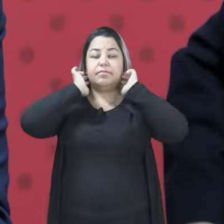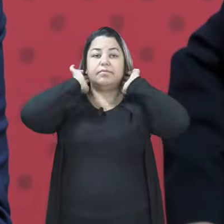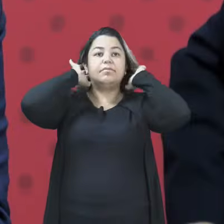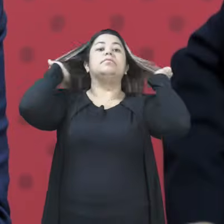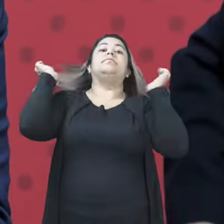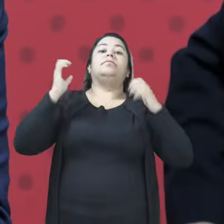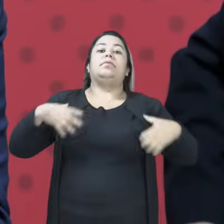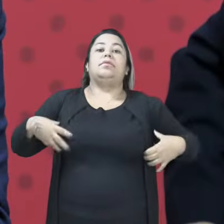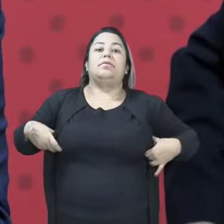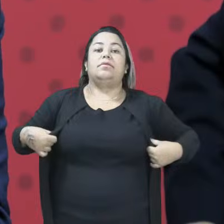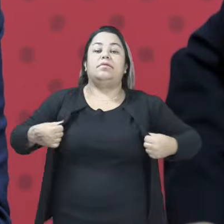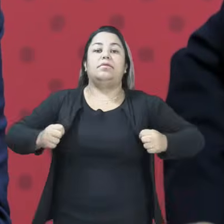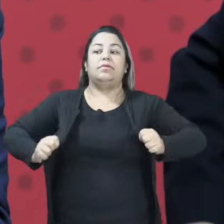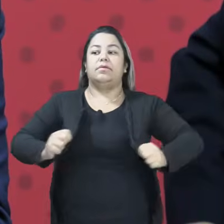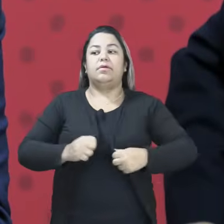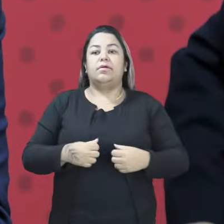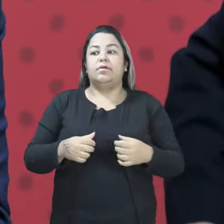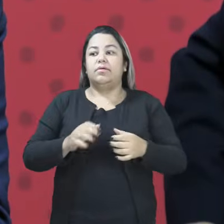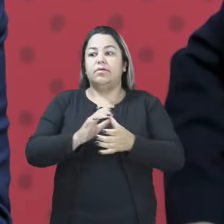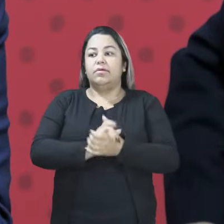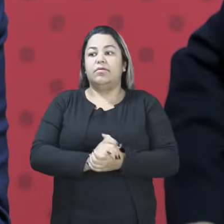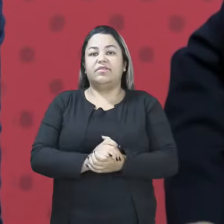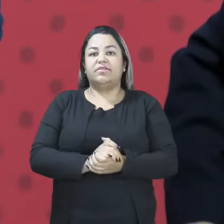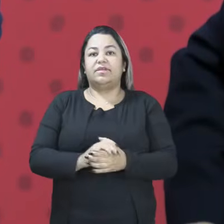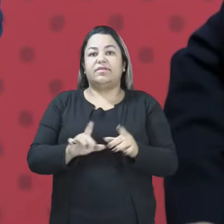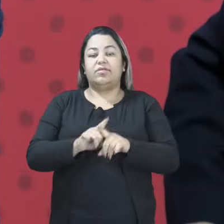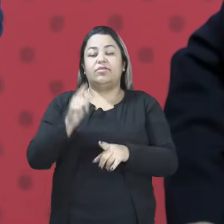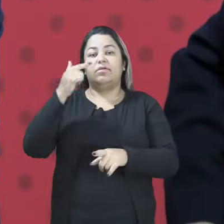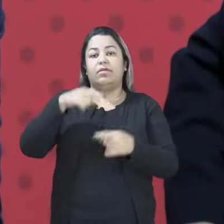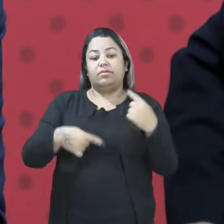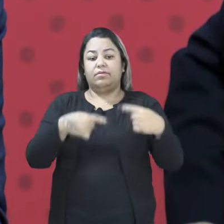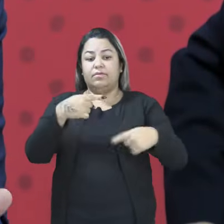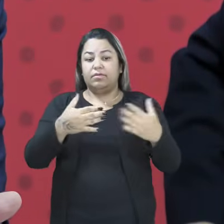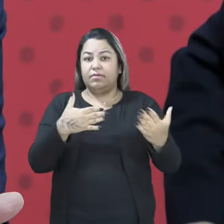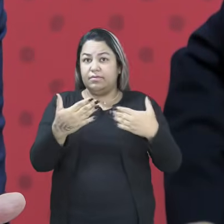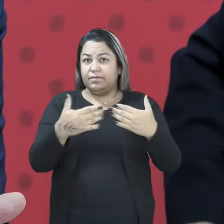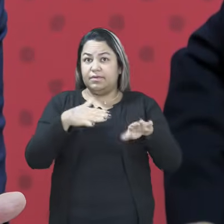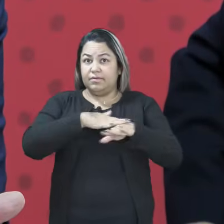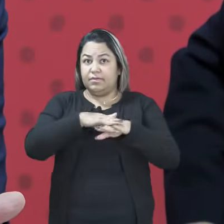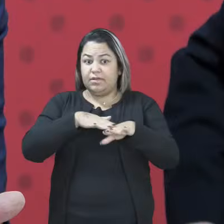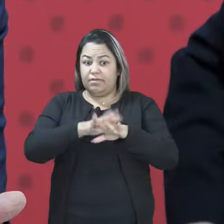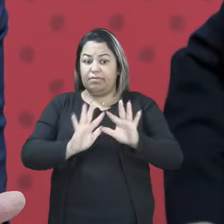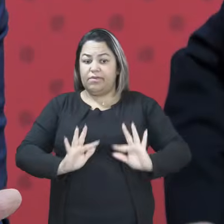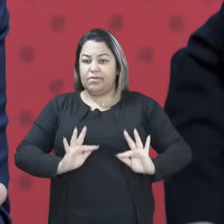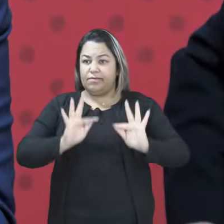conjuntura, o debate do fim dos privilégios